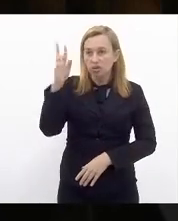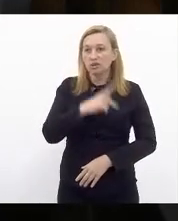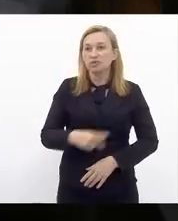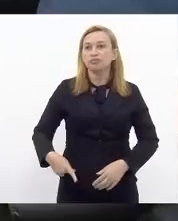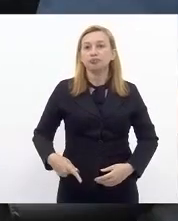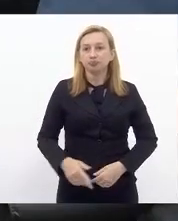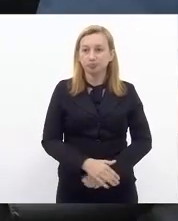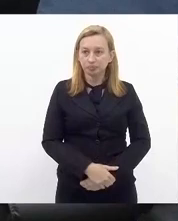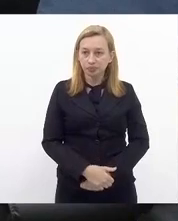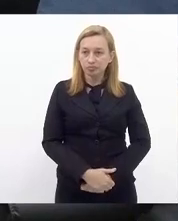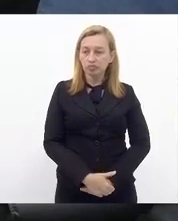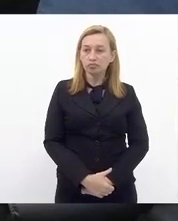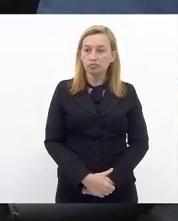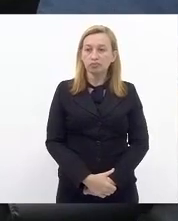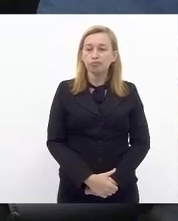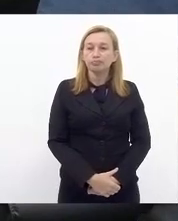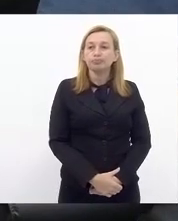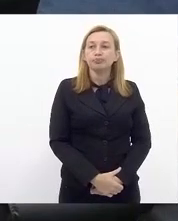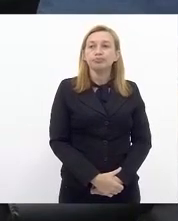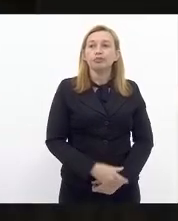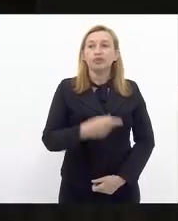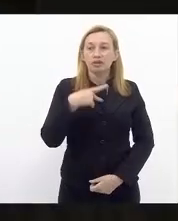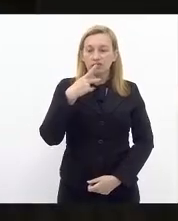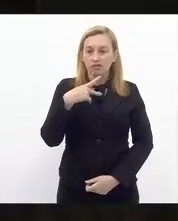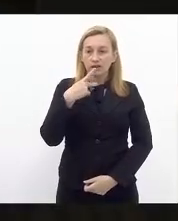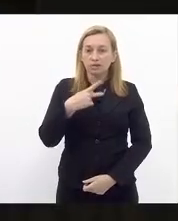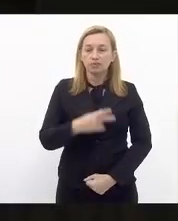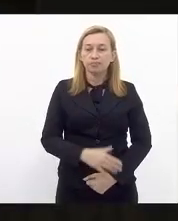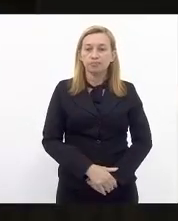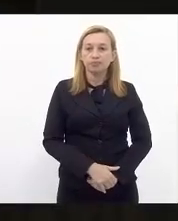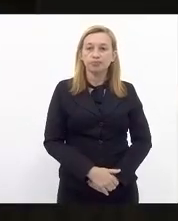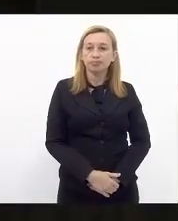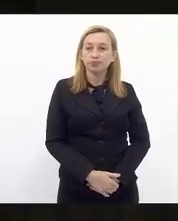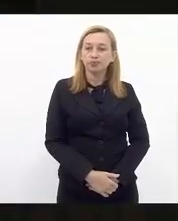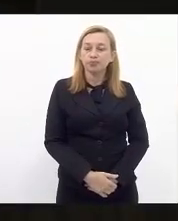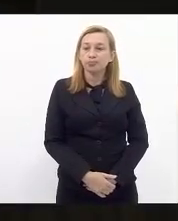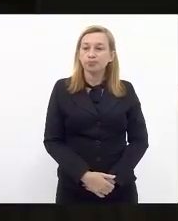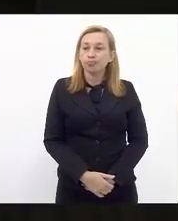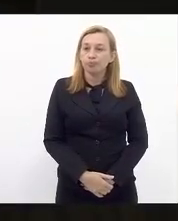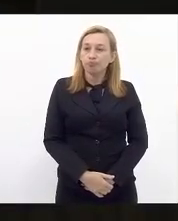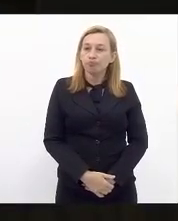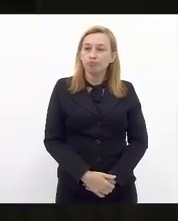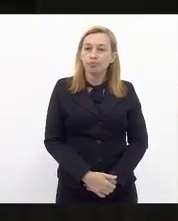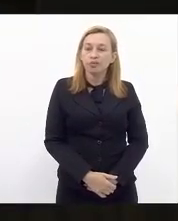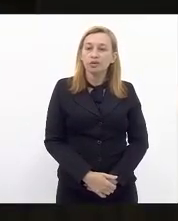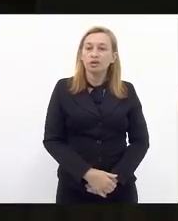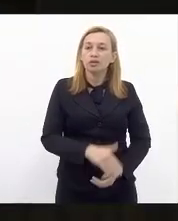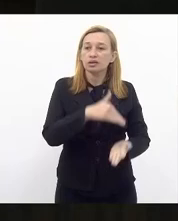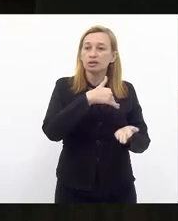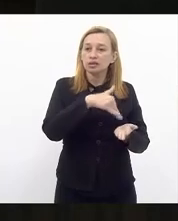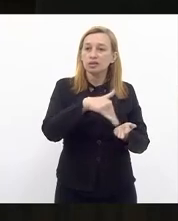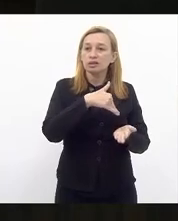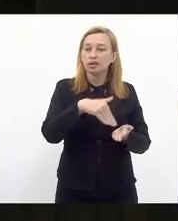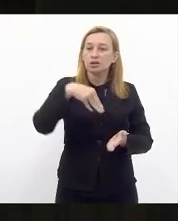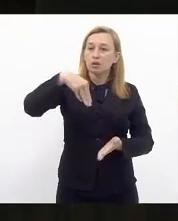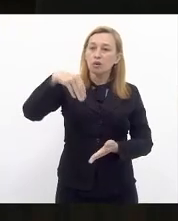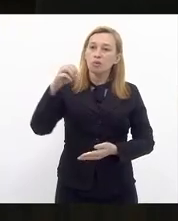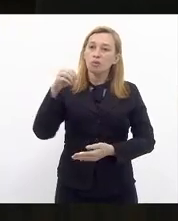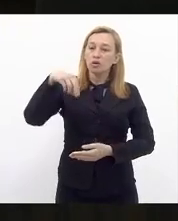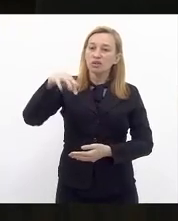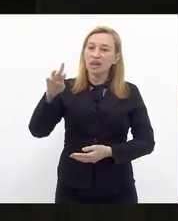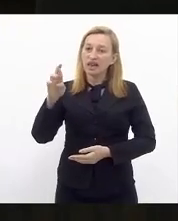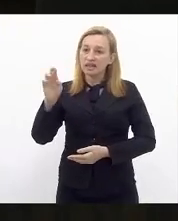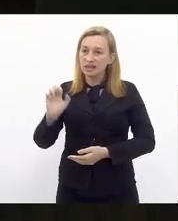presidente é bem passo a palavra ao secretário Montese